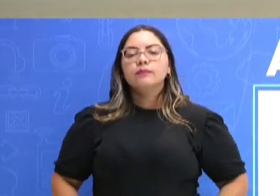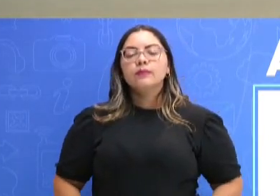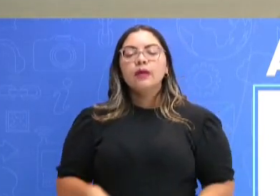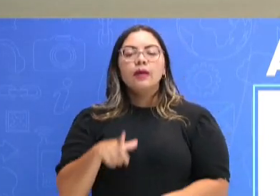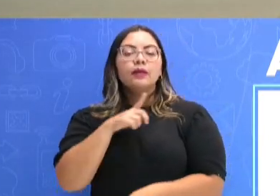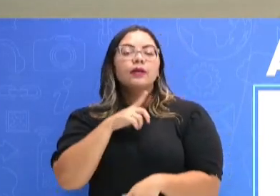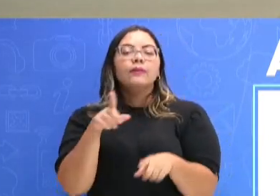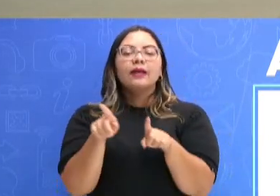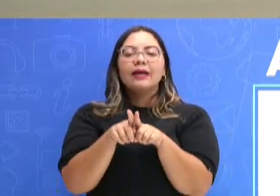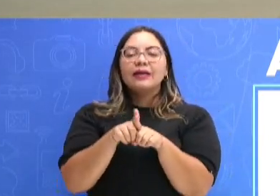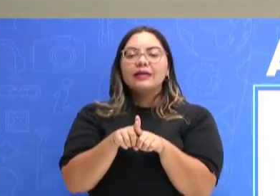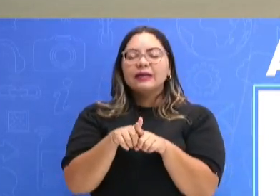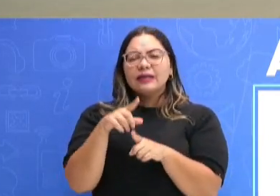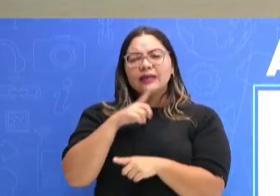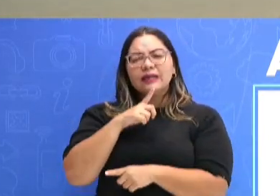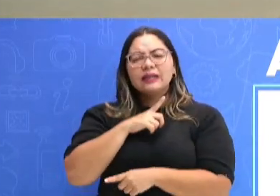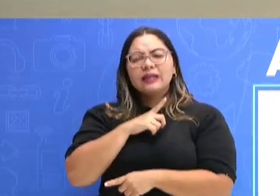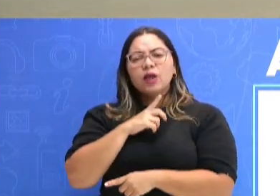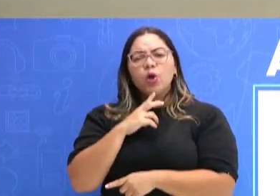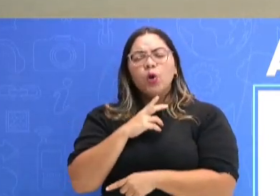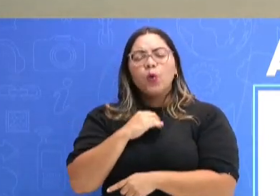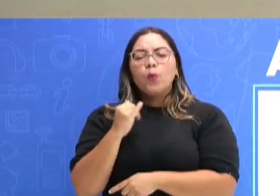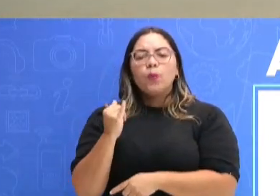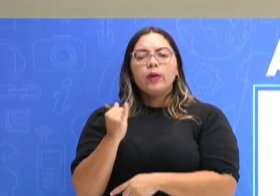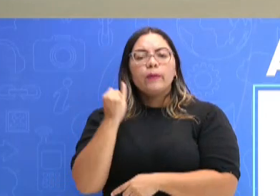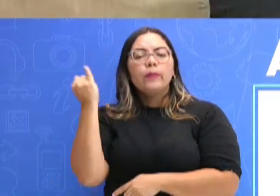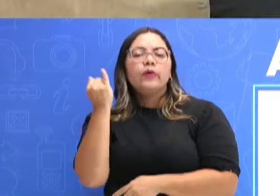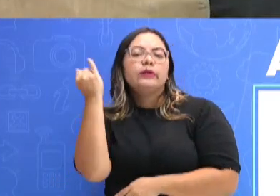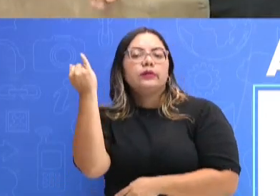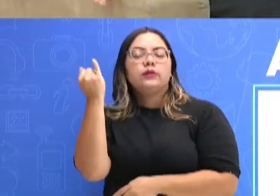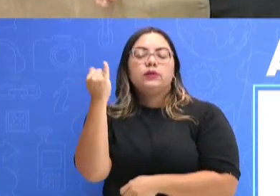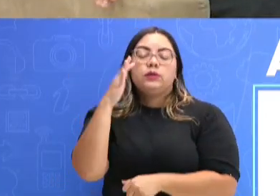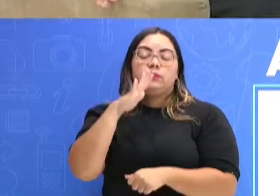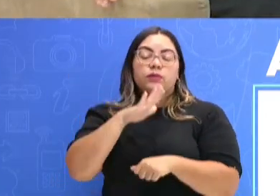um valor muito grande no comércio de Caxias.